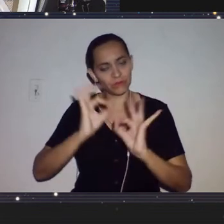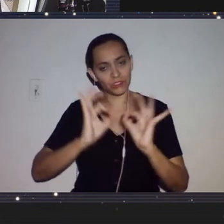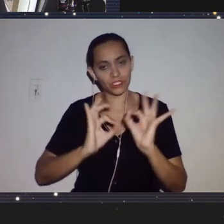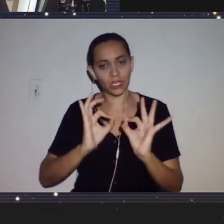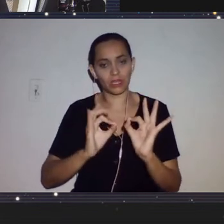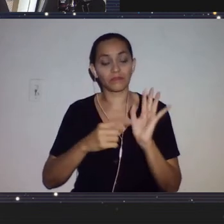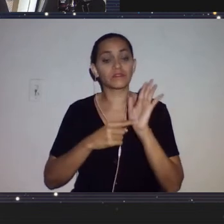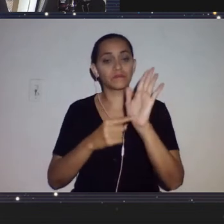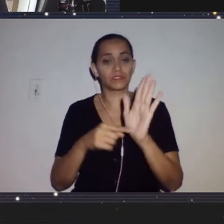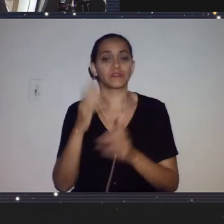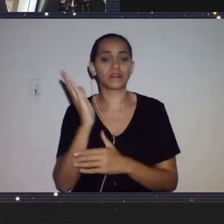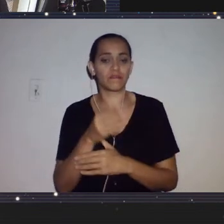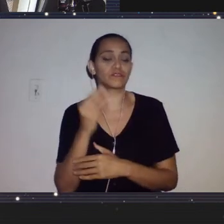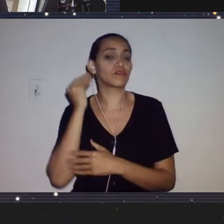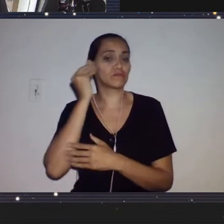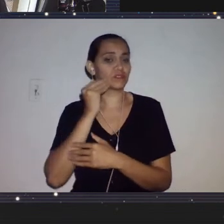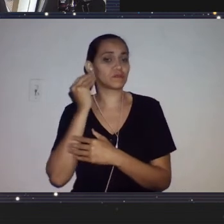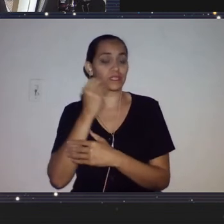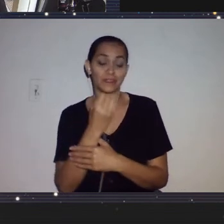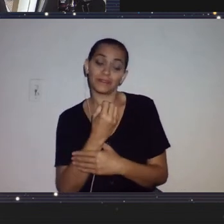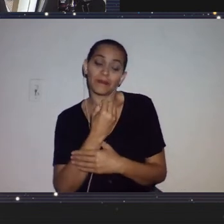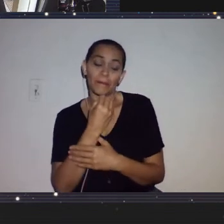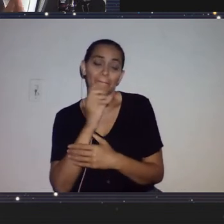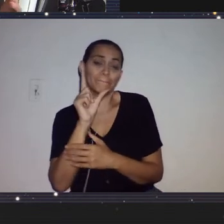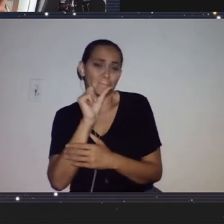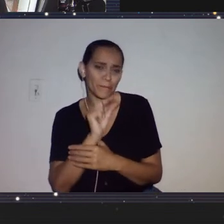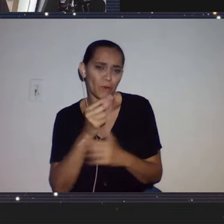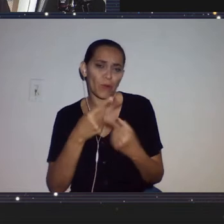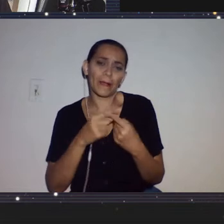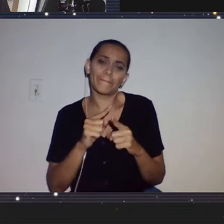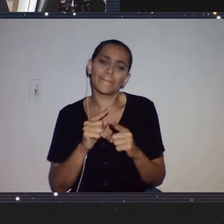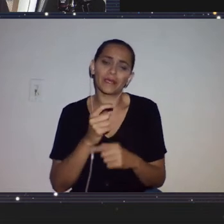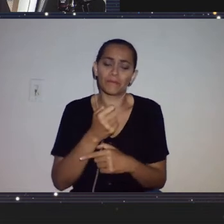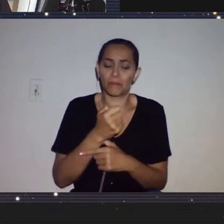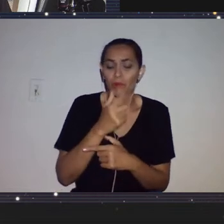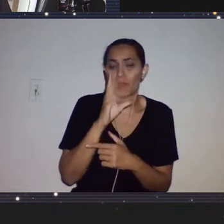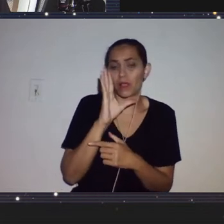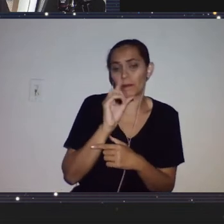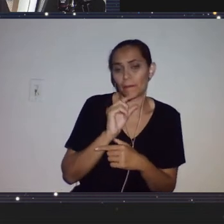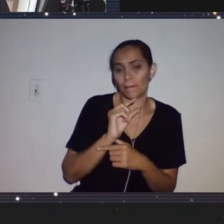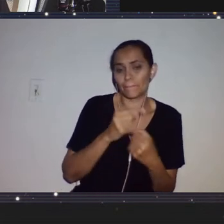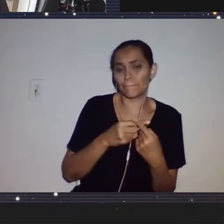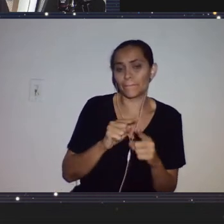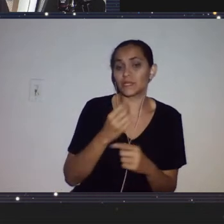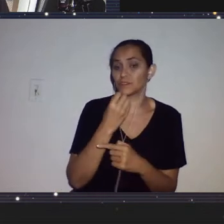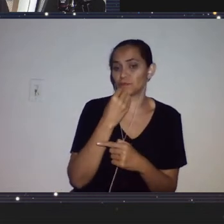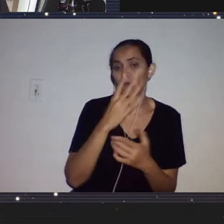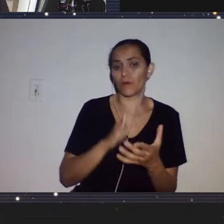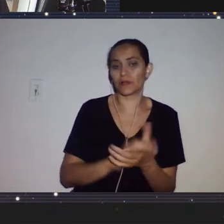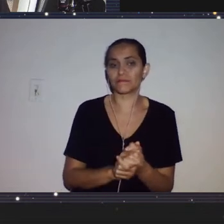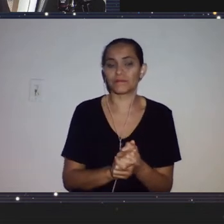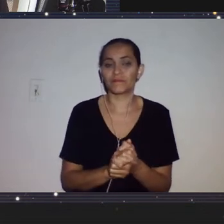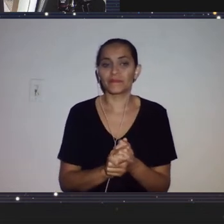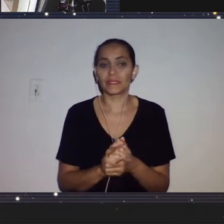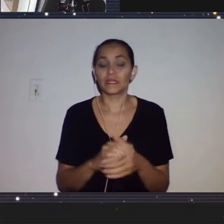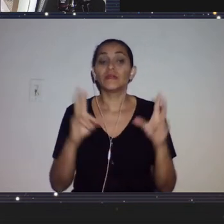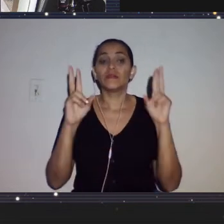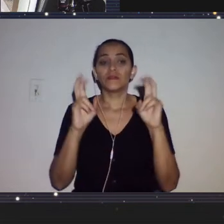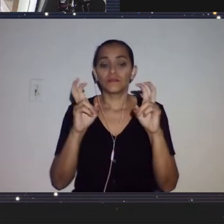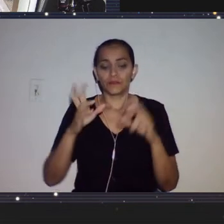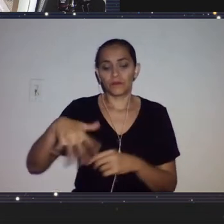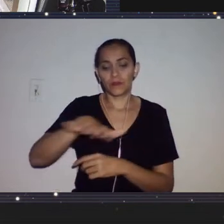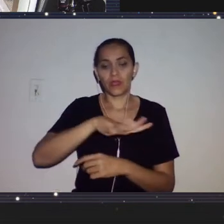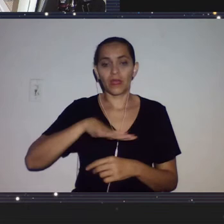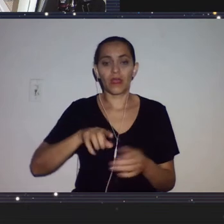Mas eu acho que não tem necessariamente uma coisa que vai ser a chave. E sobre a área de pesquisa, eu acho também